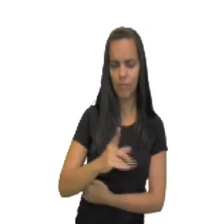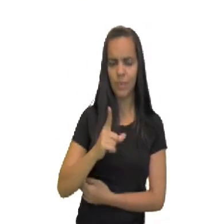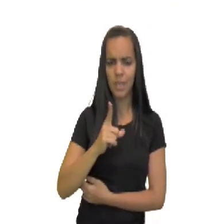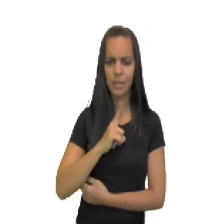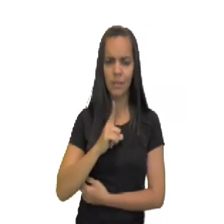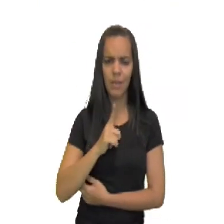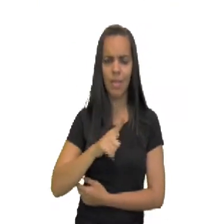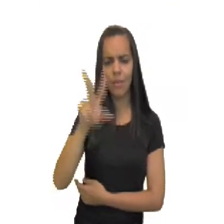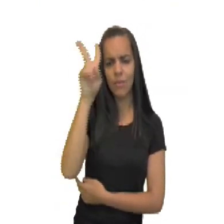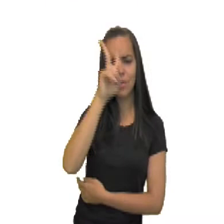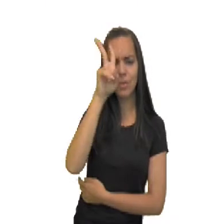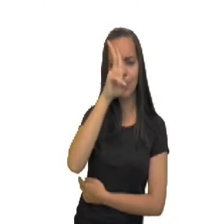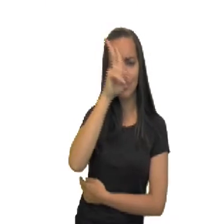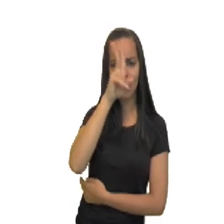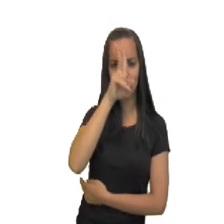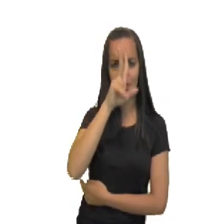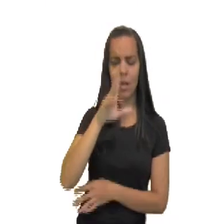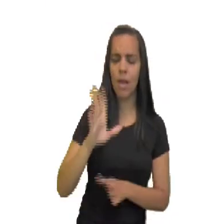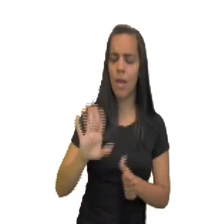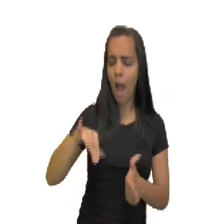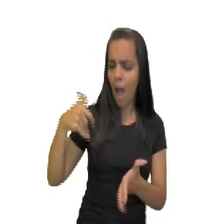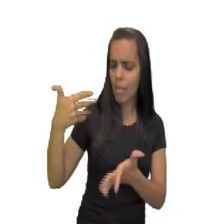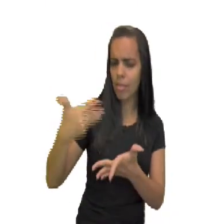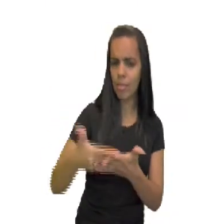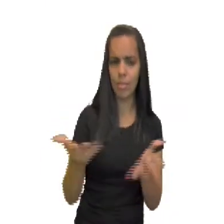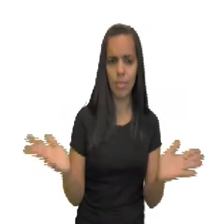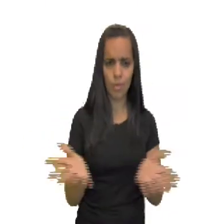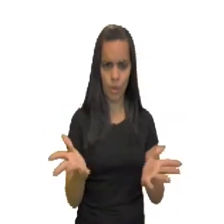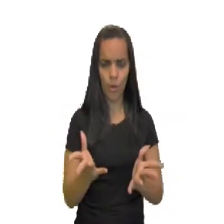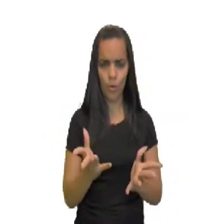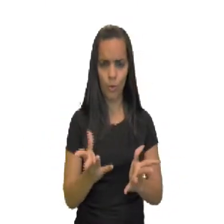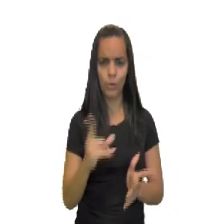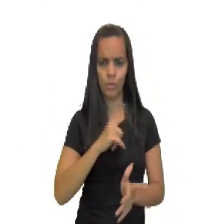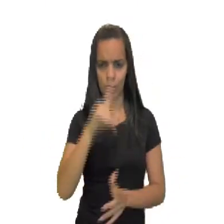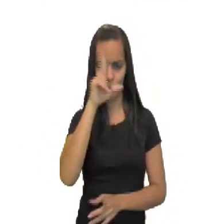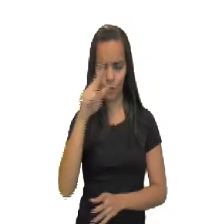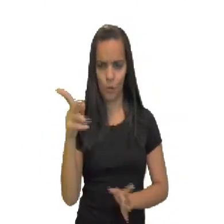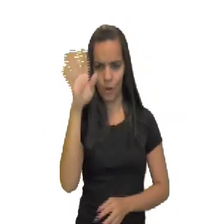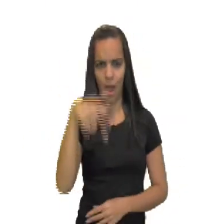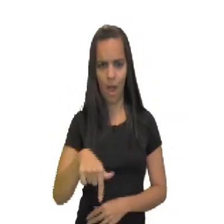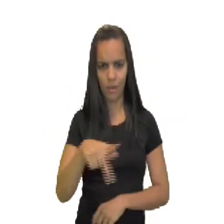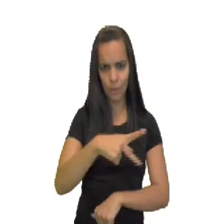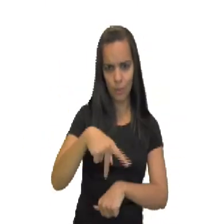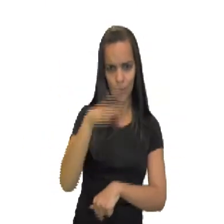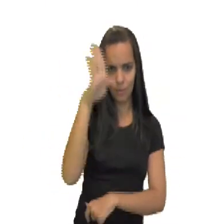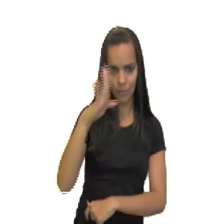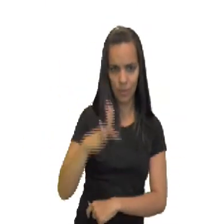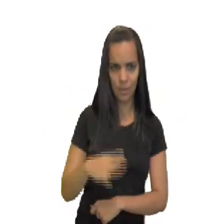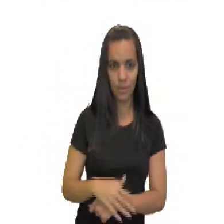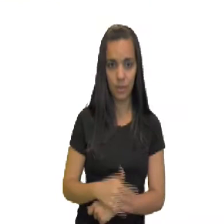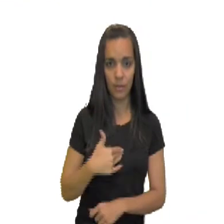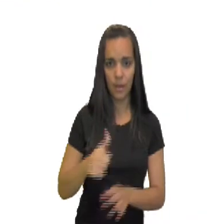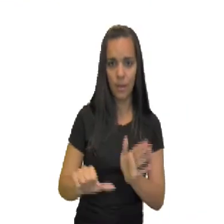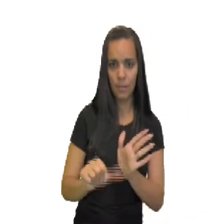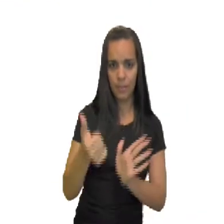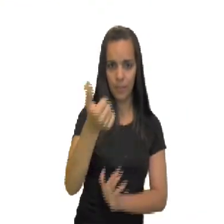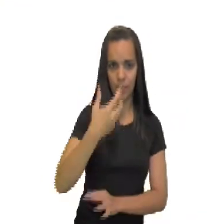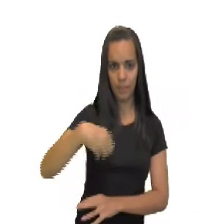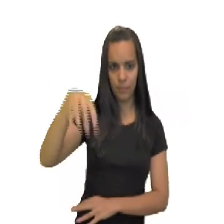fizeram história e ainda fazem história no nosso país. Primeiro, nós temos a